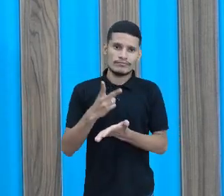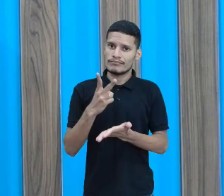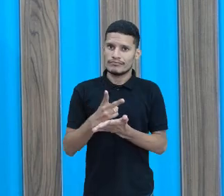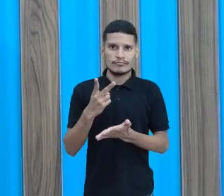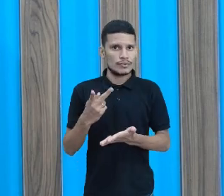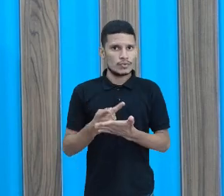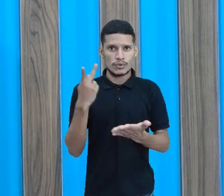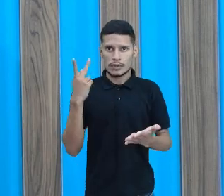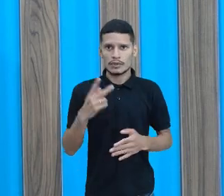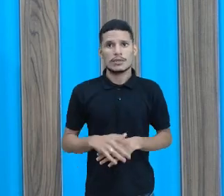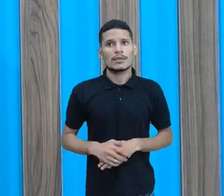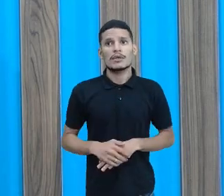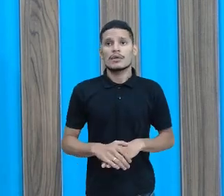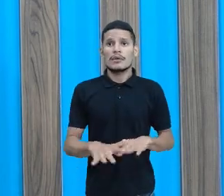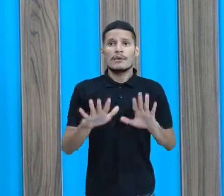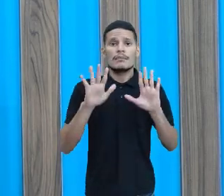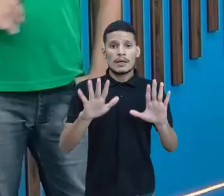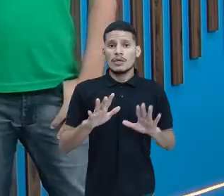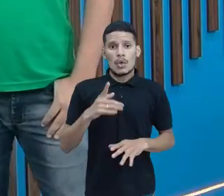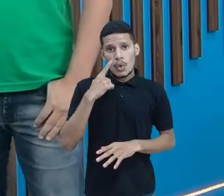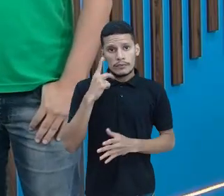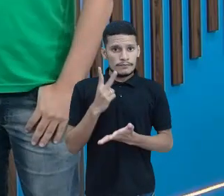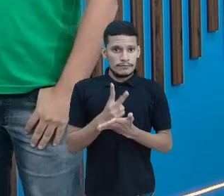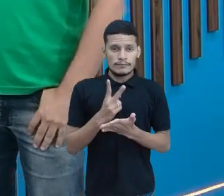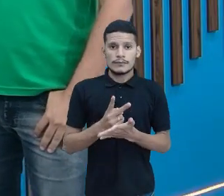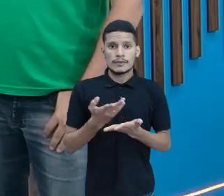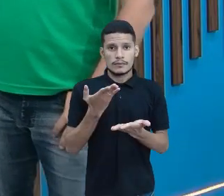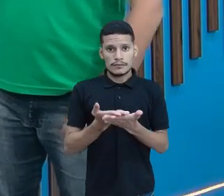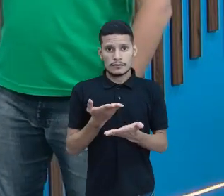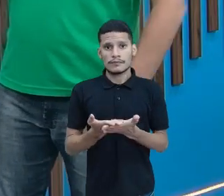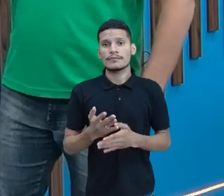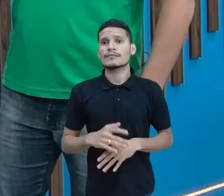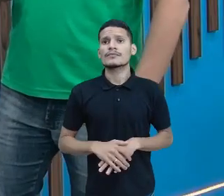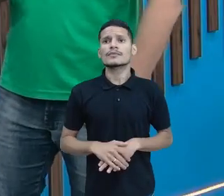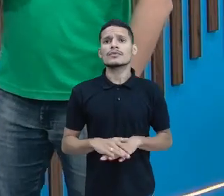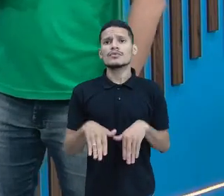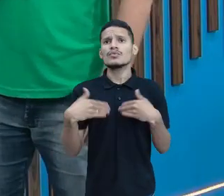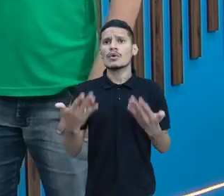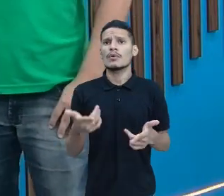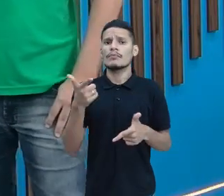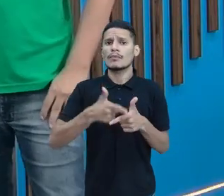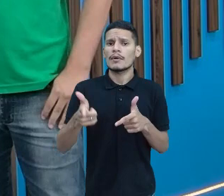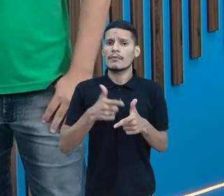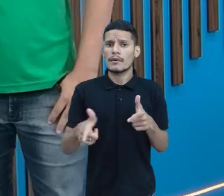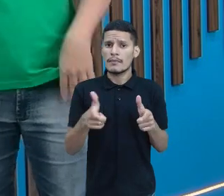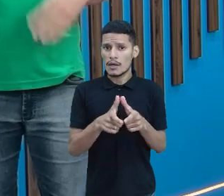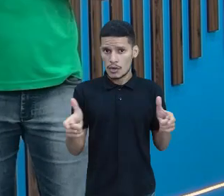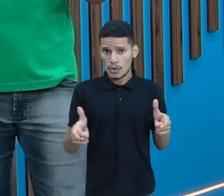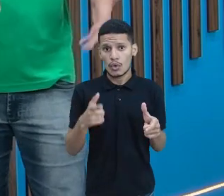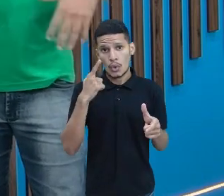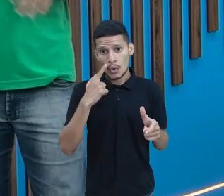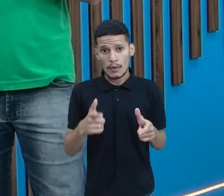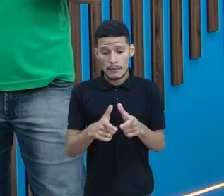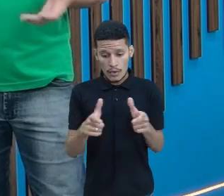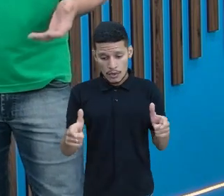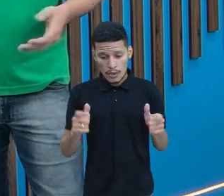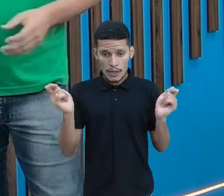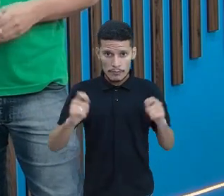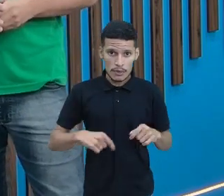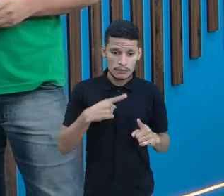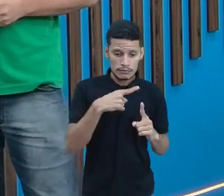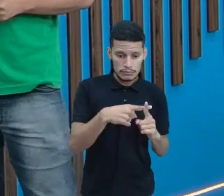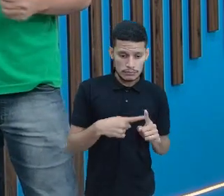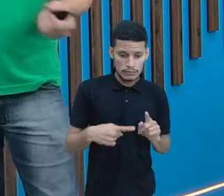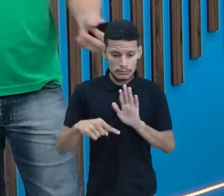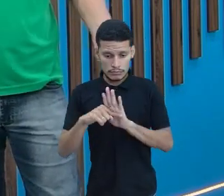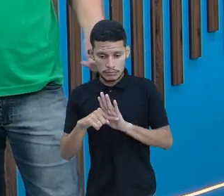Enfim. Então, vamos lá, né, gente? Onde é que está o maior problema, gente? O maior problema, considerando vantagem ou desvantagem, é